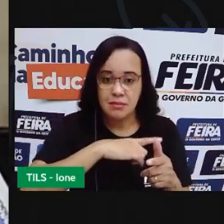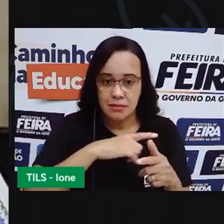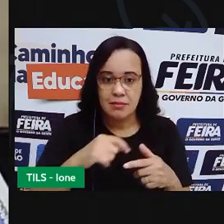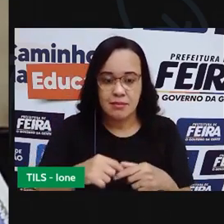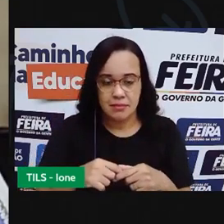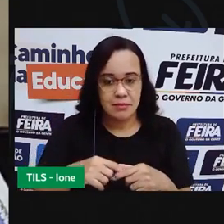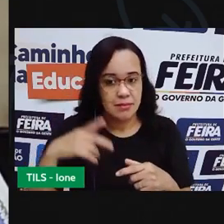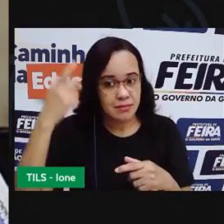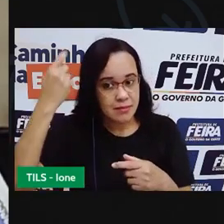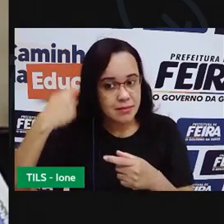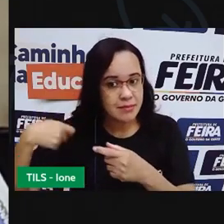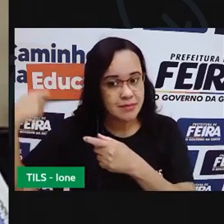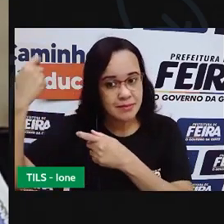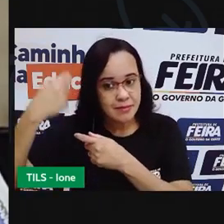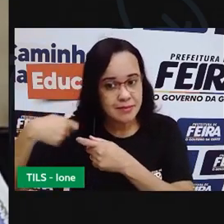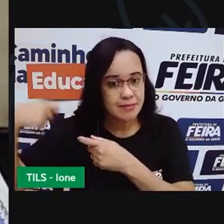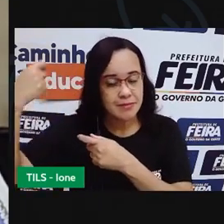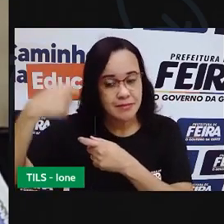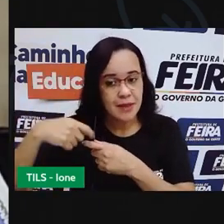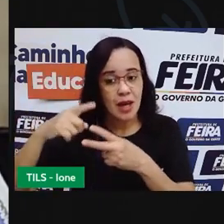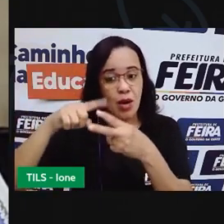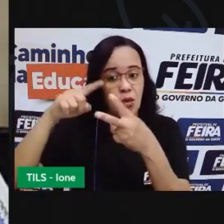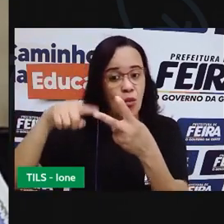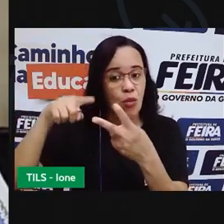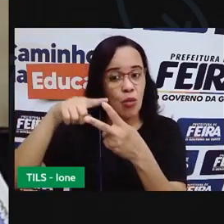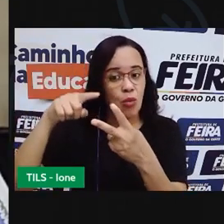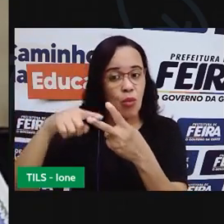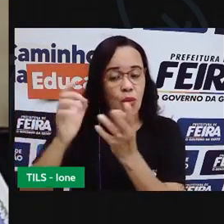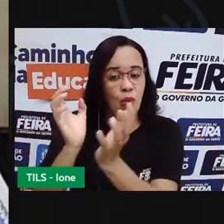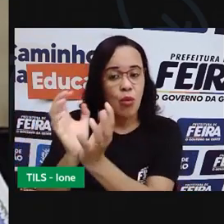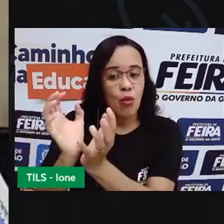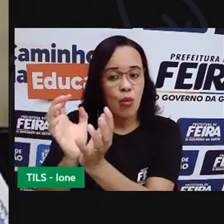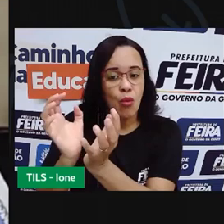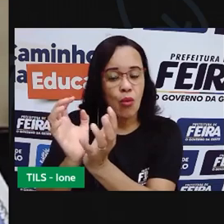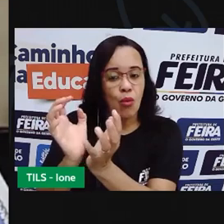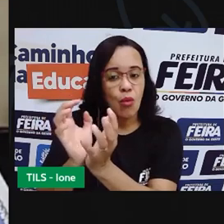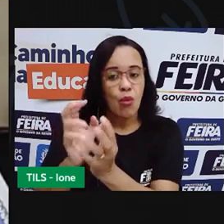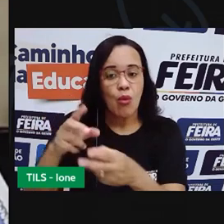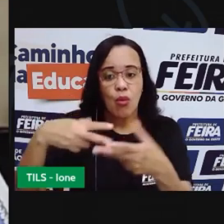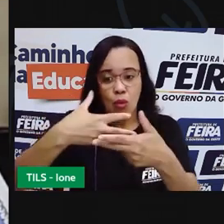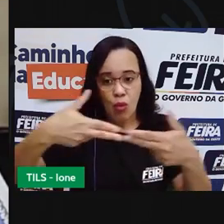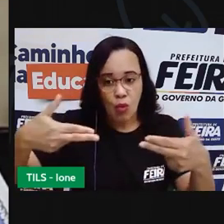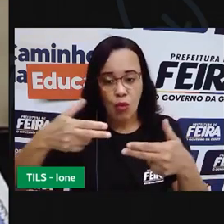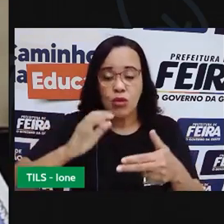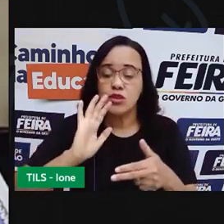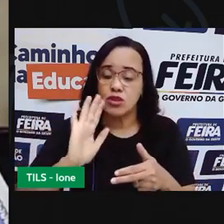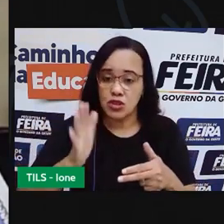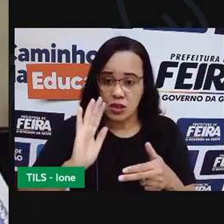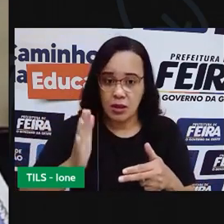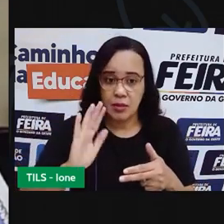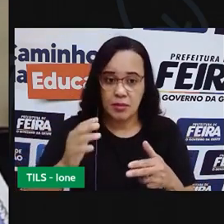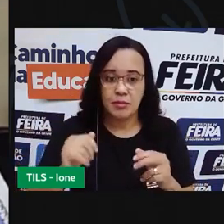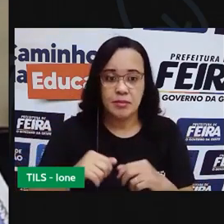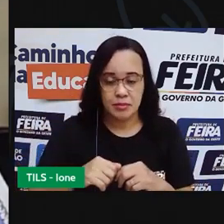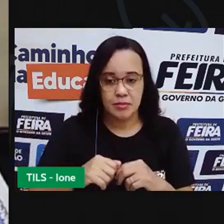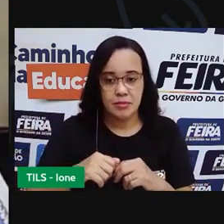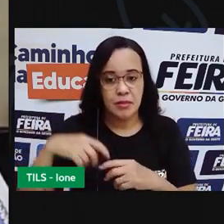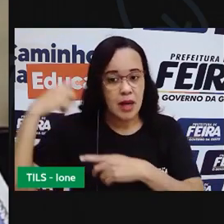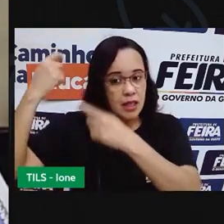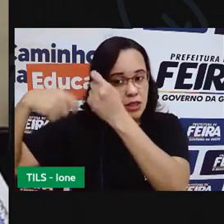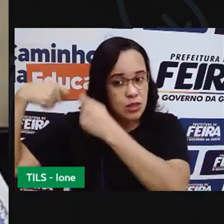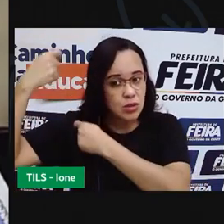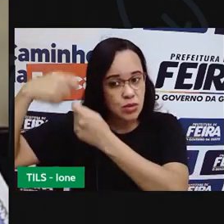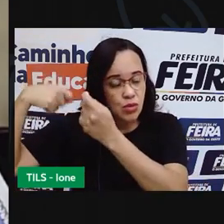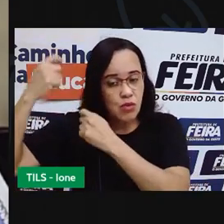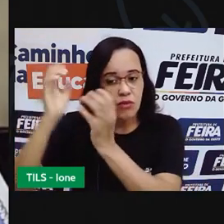Então, temos aqui um grupo com dois objetos, que é o grupo das escovas